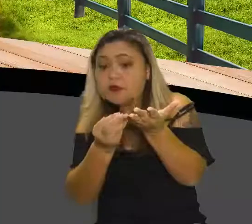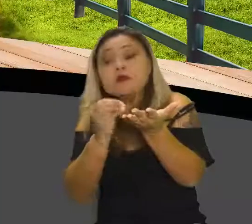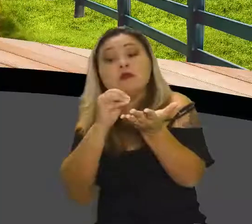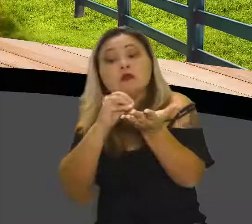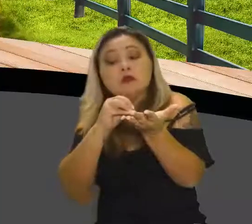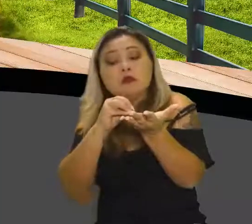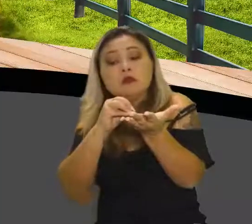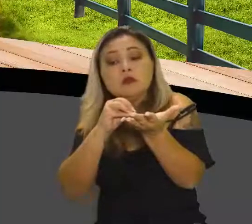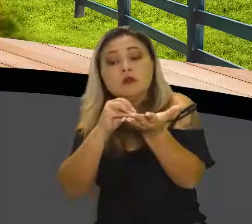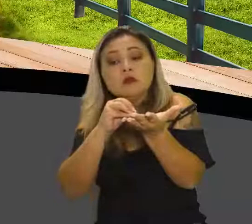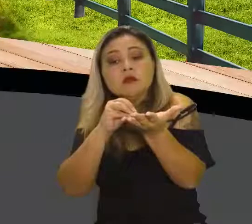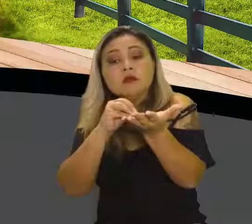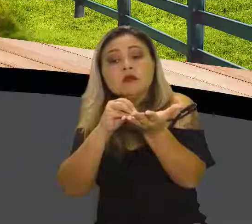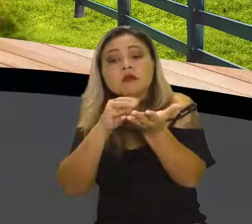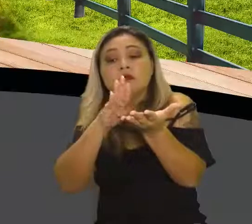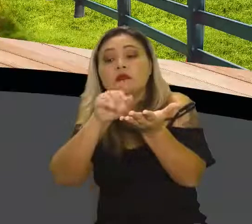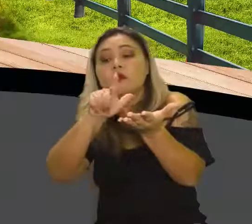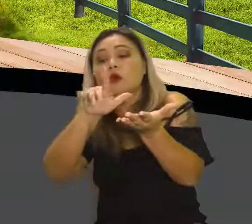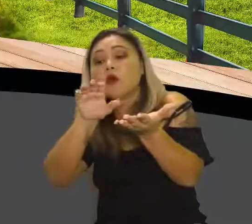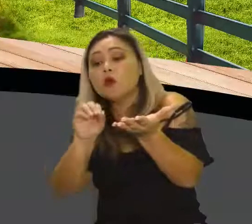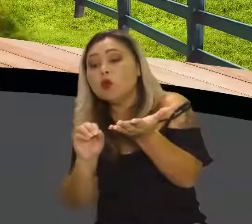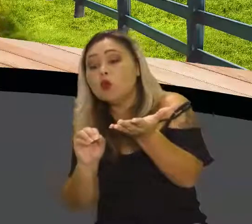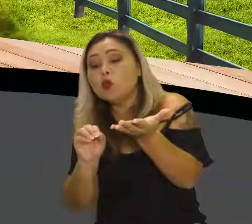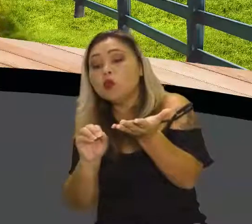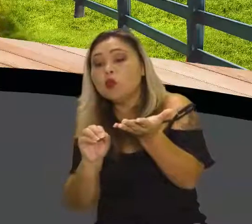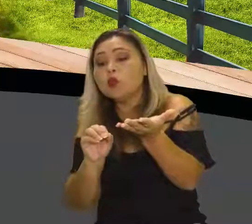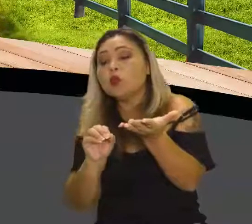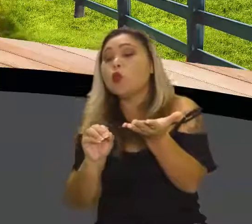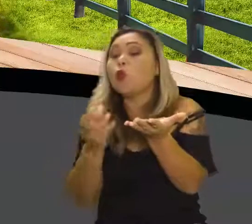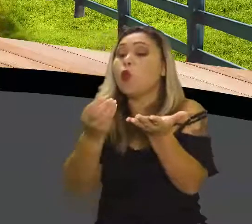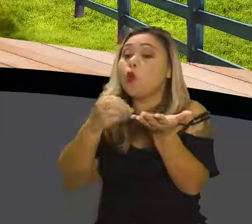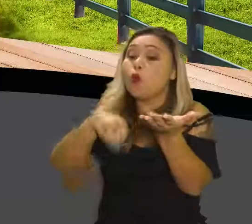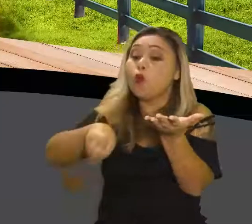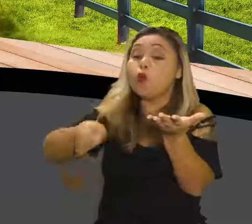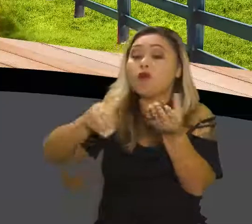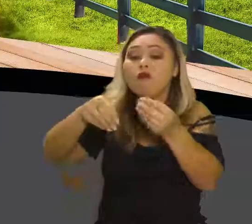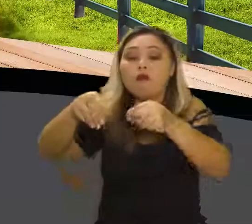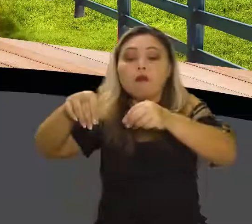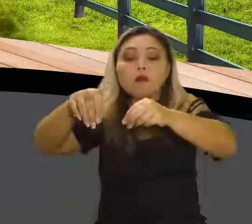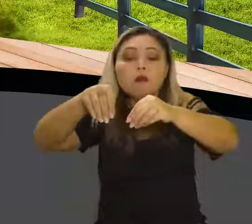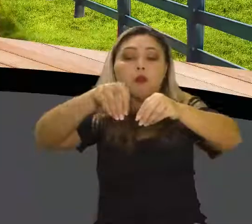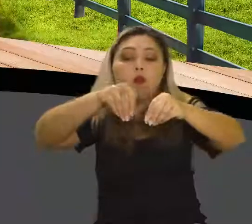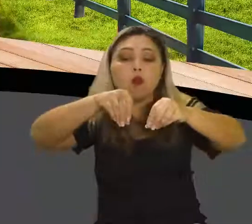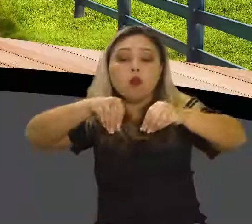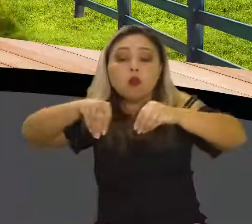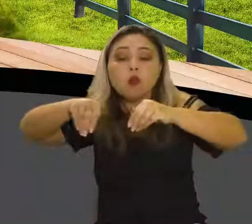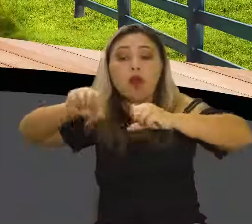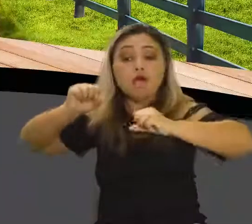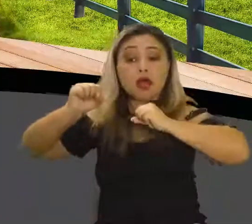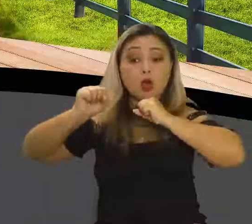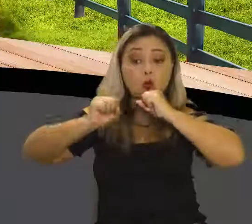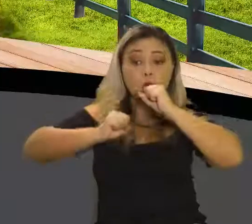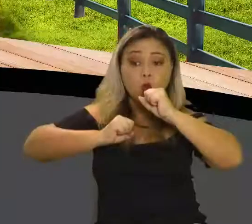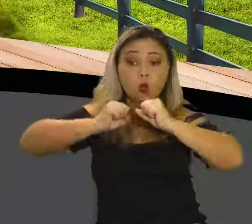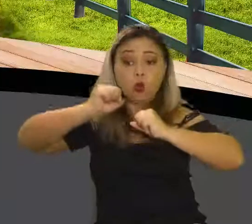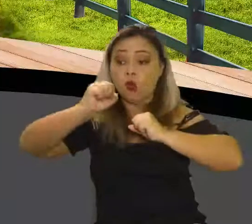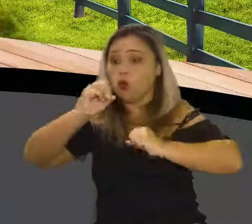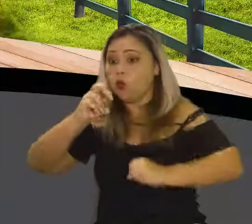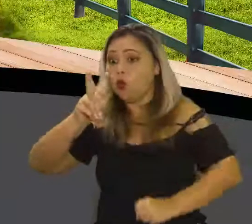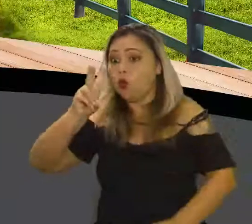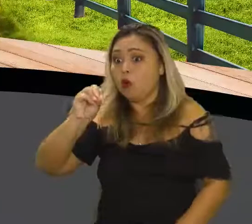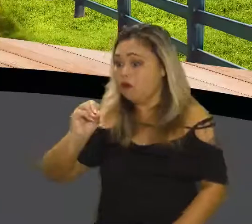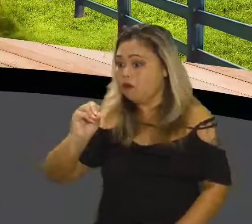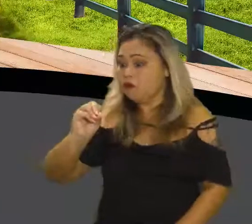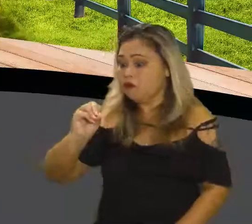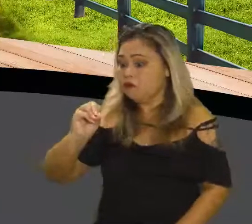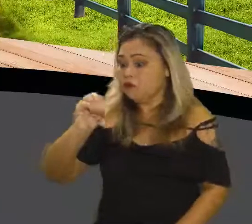bolos, você vai fazer ovo em pó, você vai industrializar esse seu ovo.